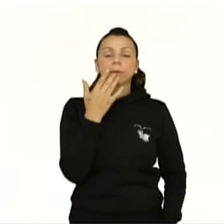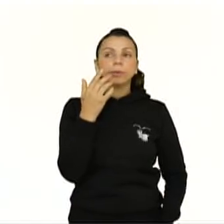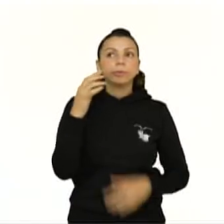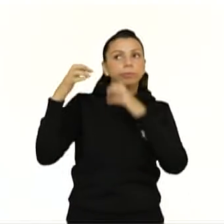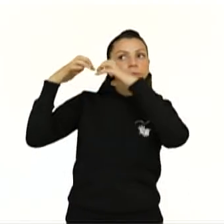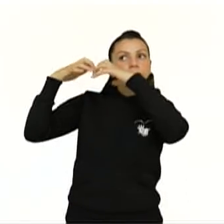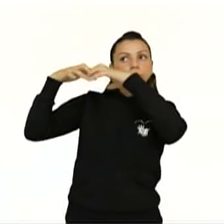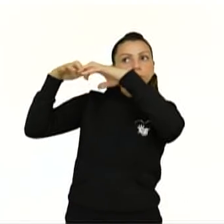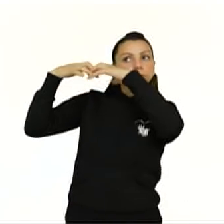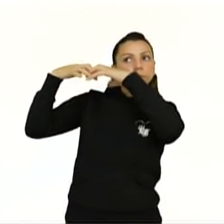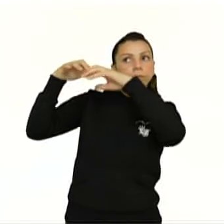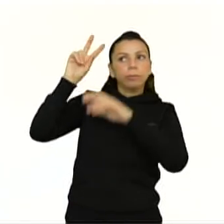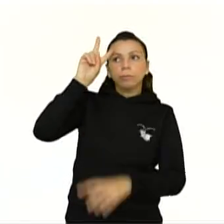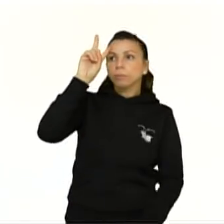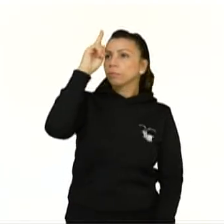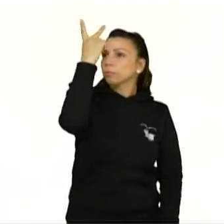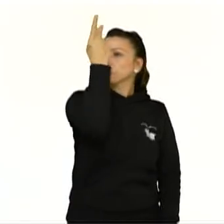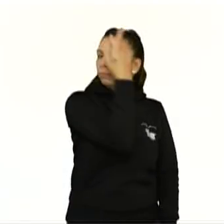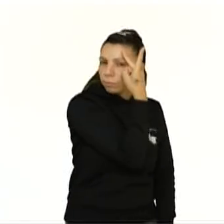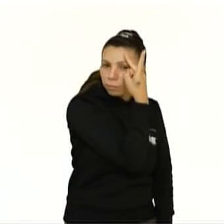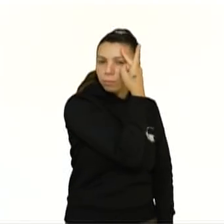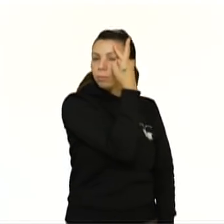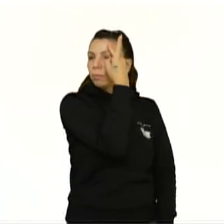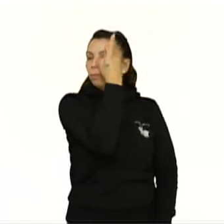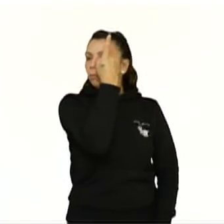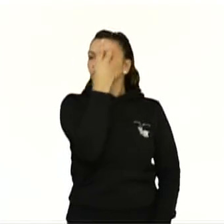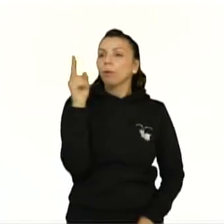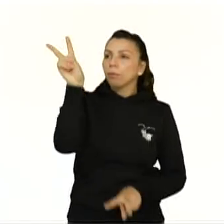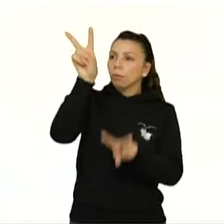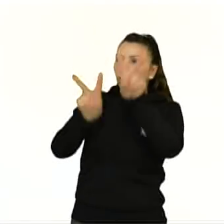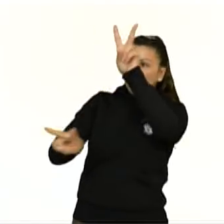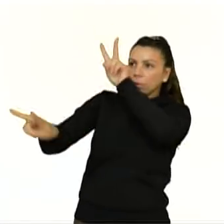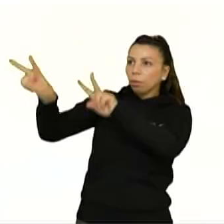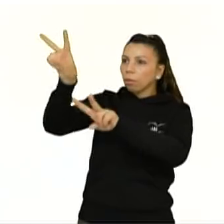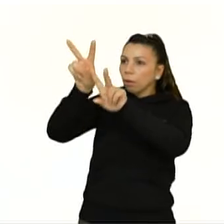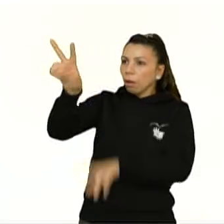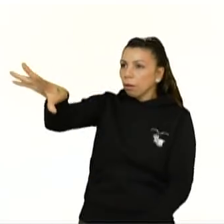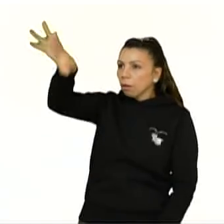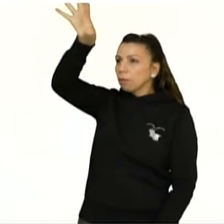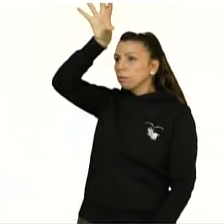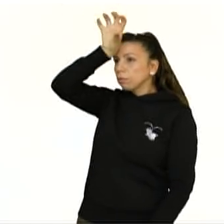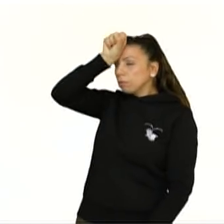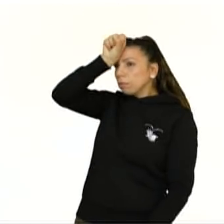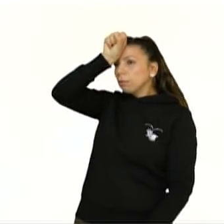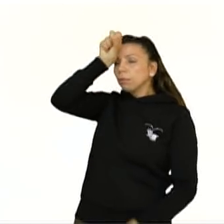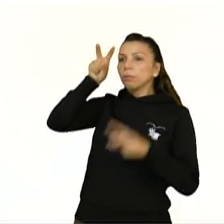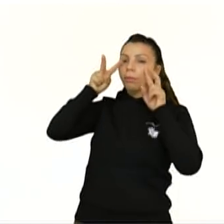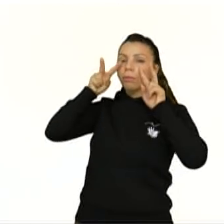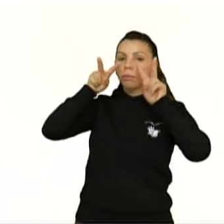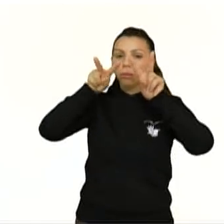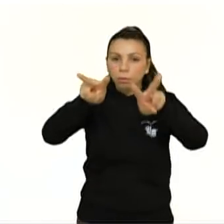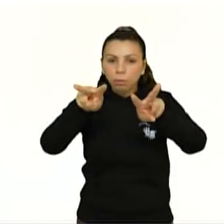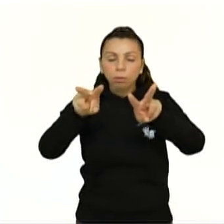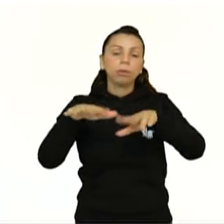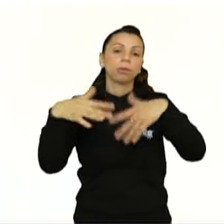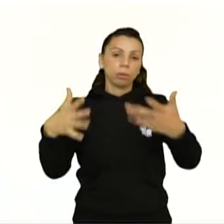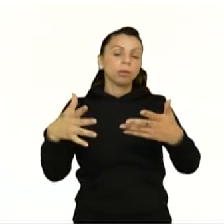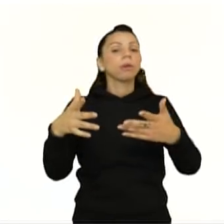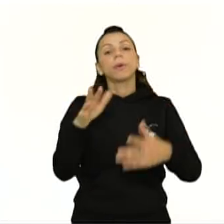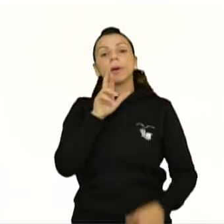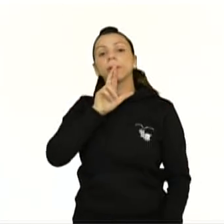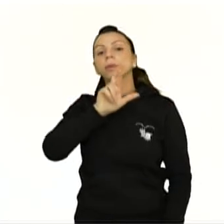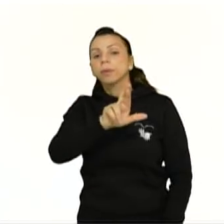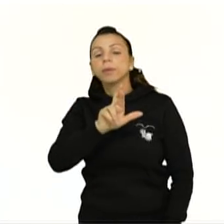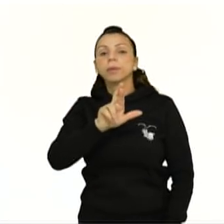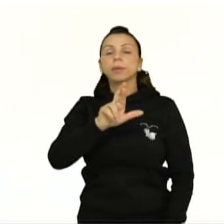cérebro interpreta os sinais eletronervosos vindo do olho, os quais são resultantes de